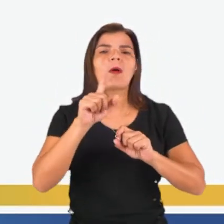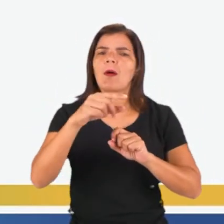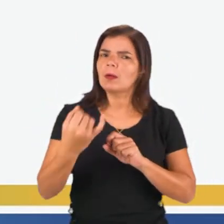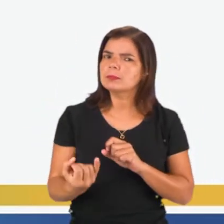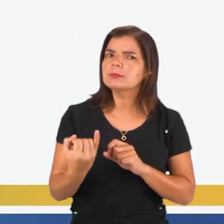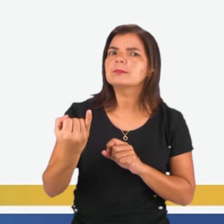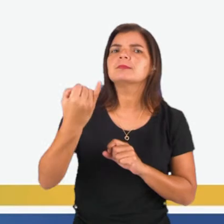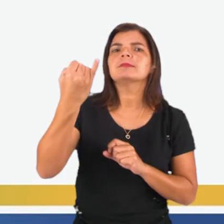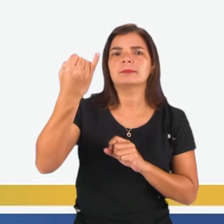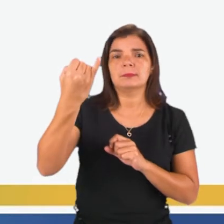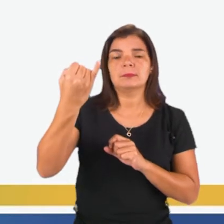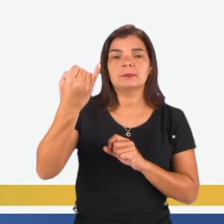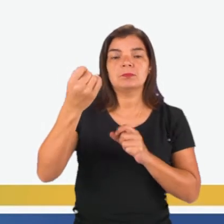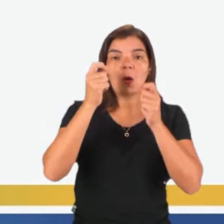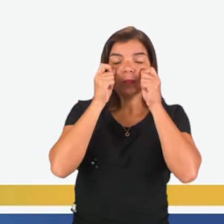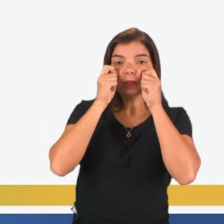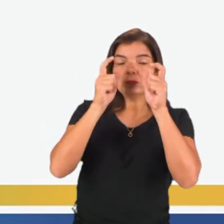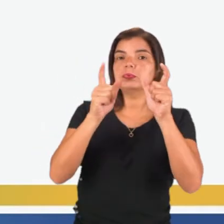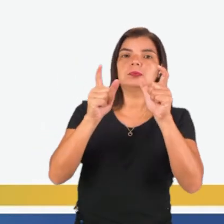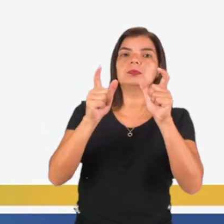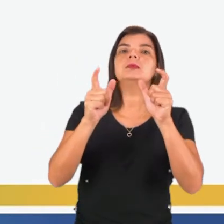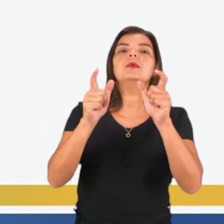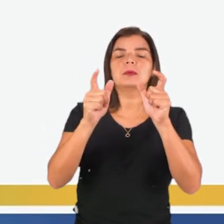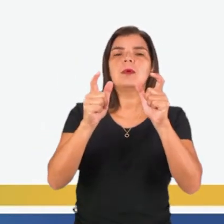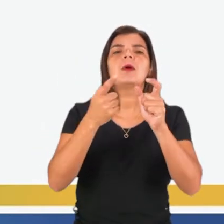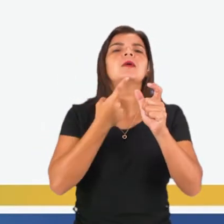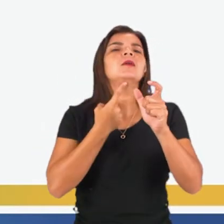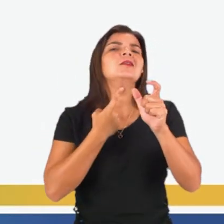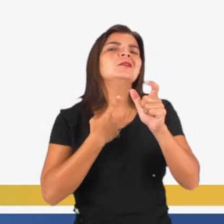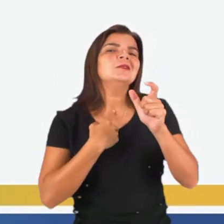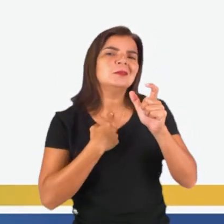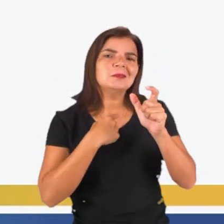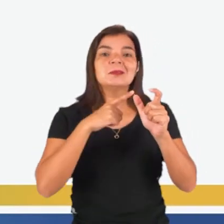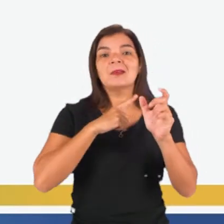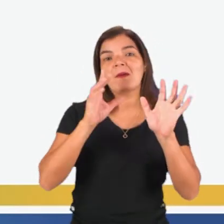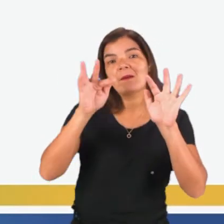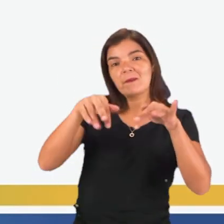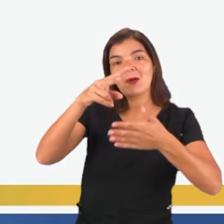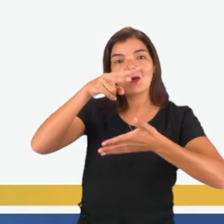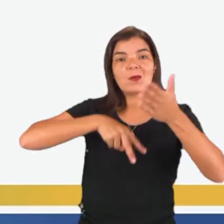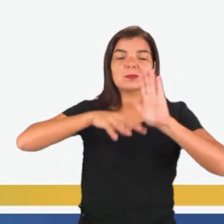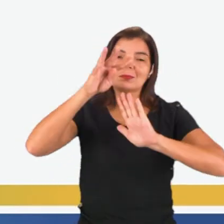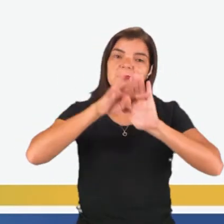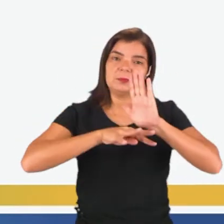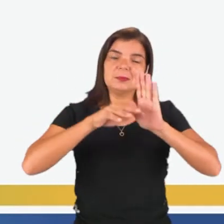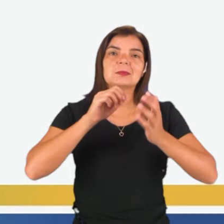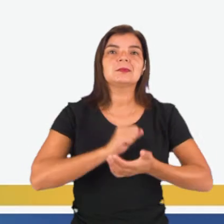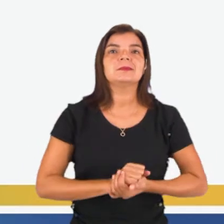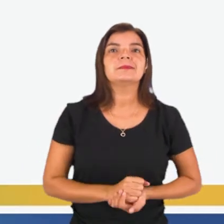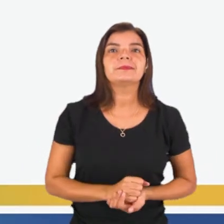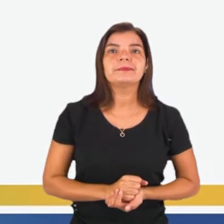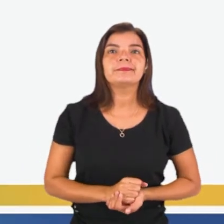muito importante para despertar no leitor a vontade de terminar de ler seu texto.